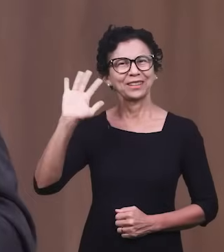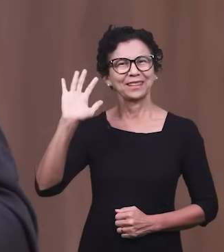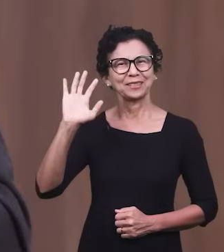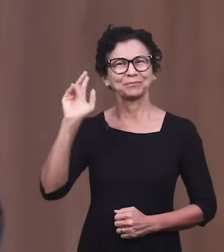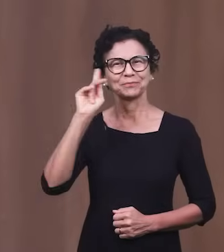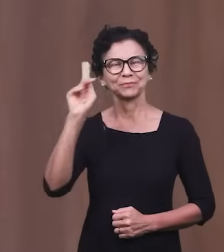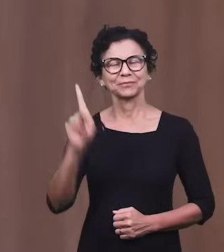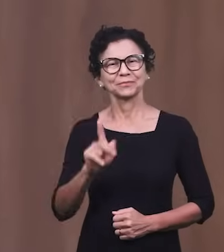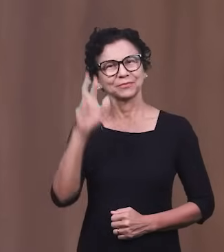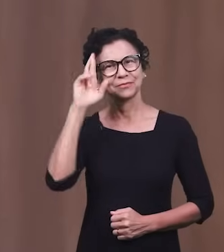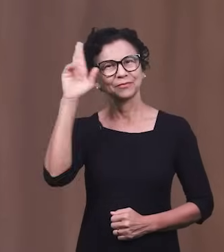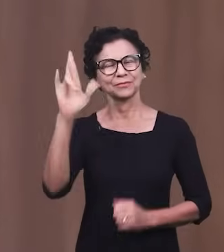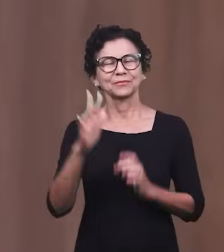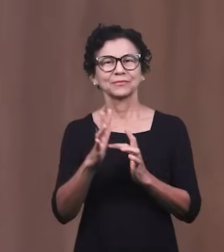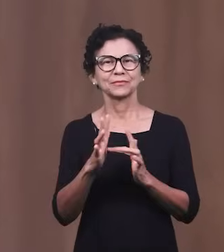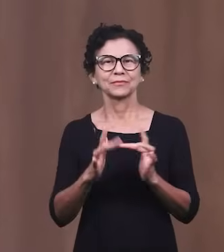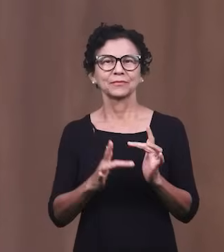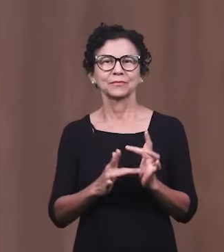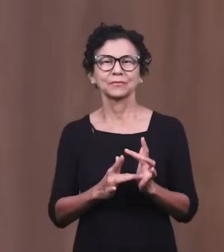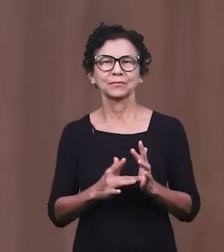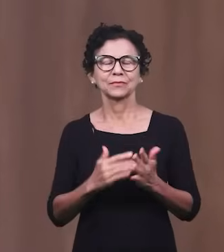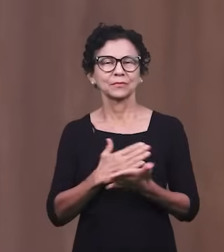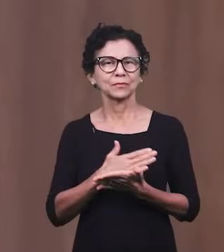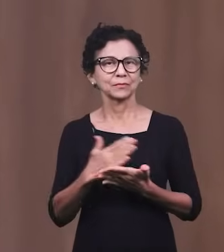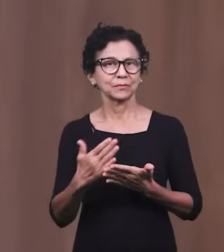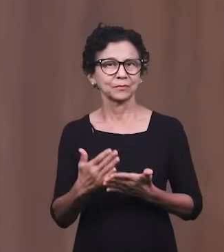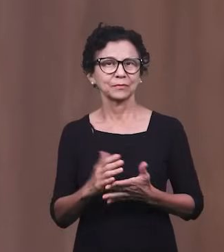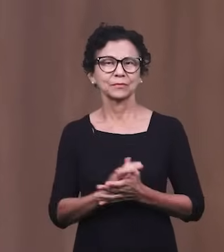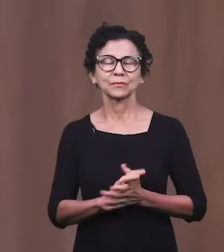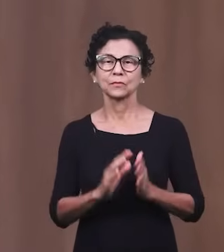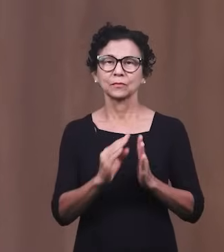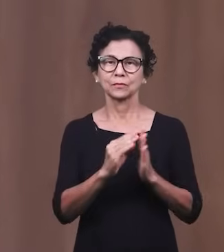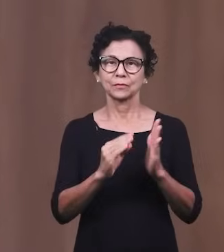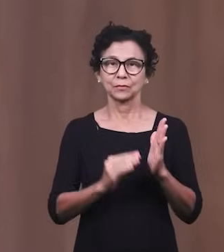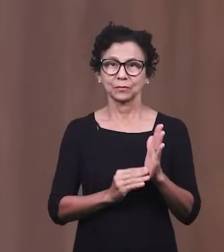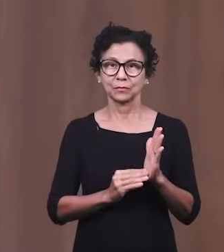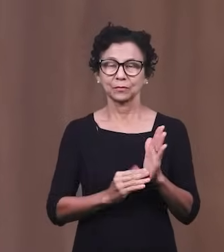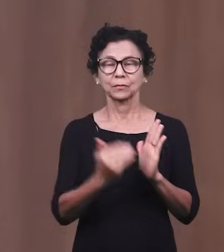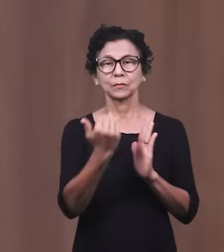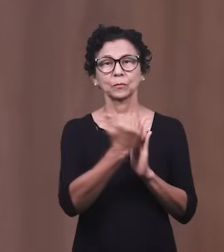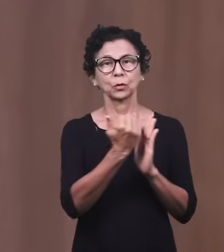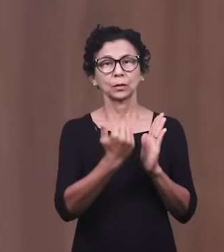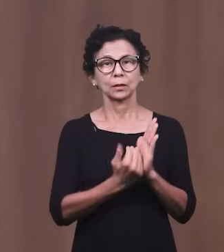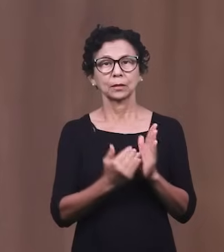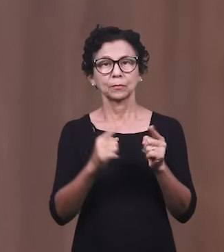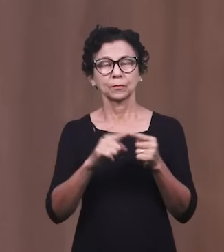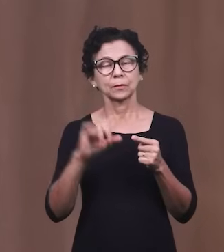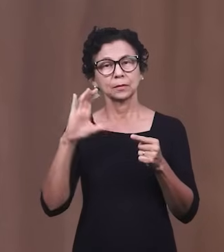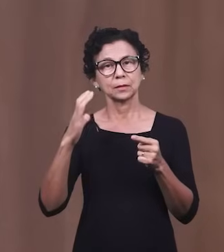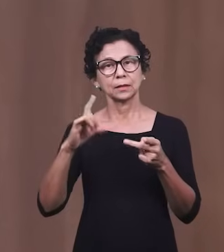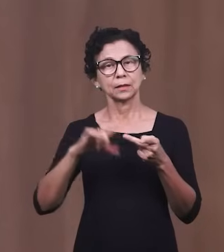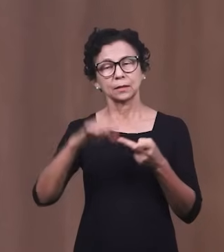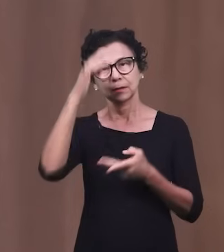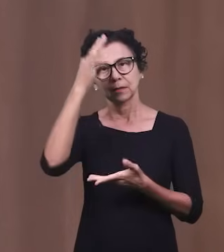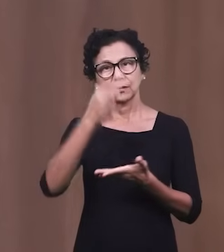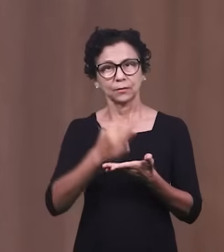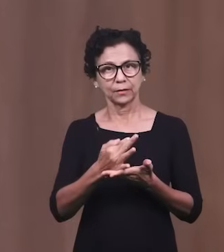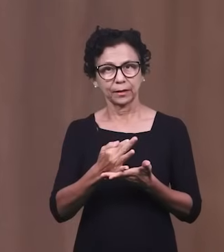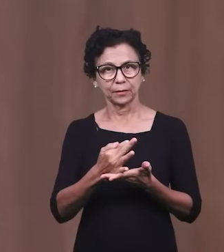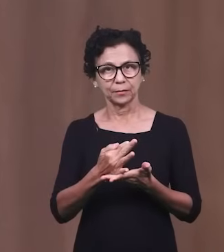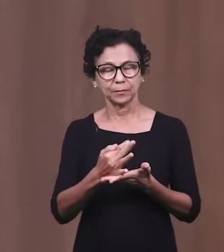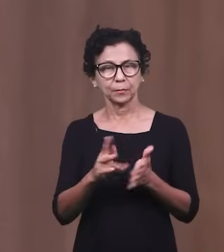Olá a todos a paz do Senhor Jesus nós estamos iniciando mais um episódio do programa ciência e fé da Igreja Cristã